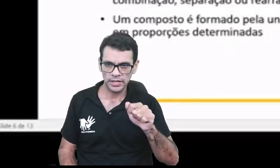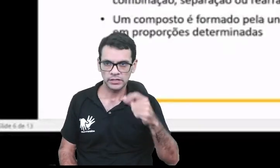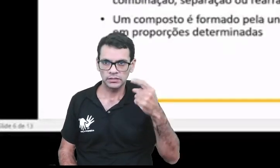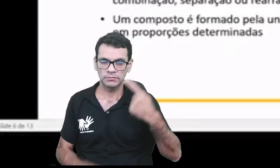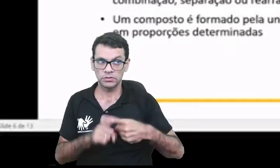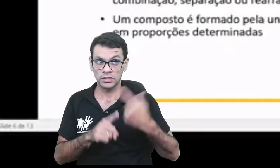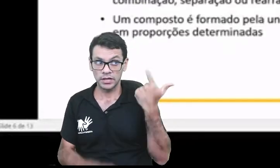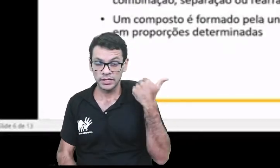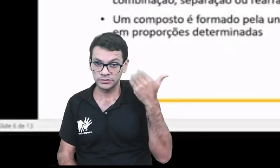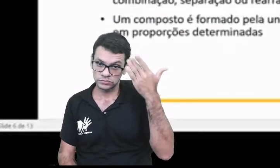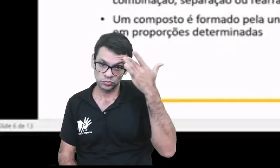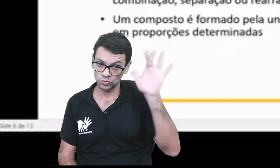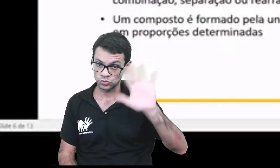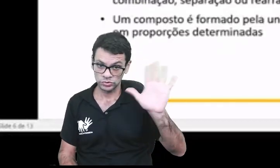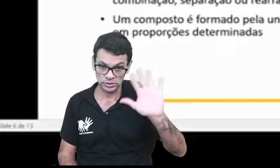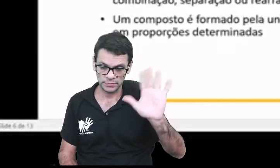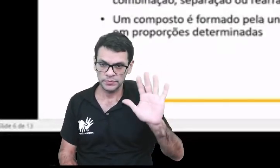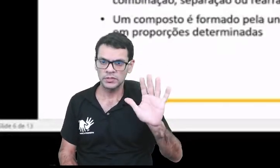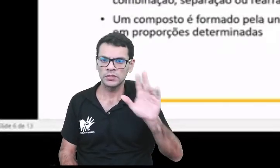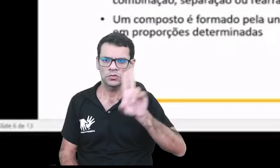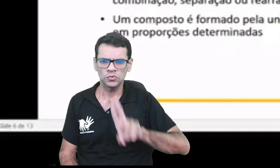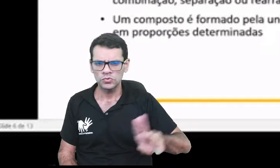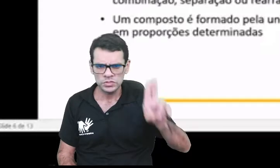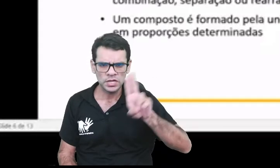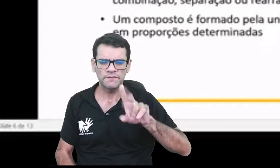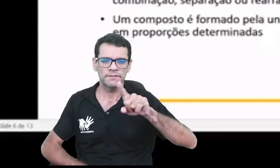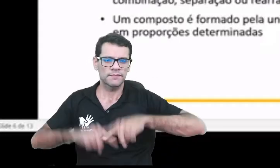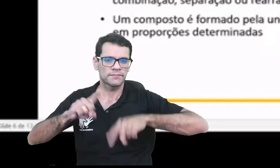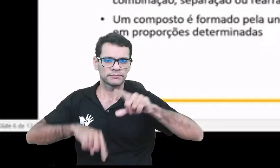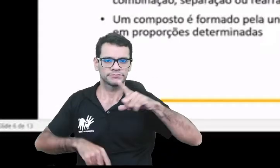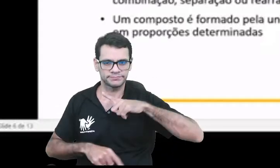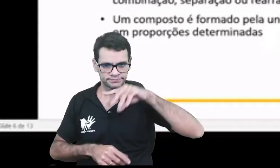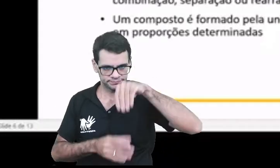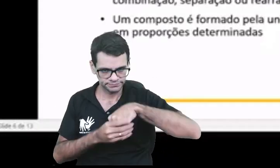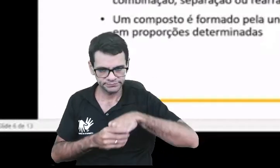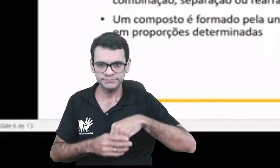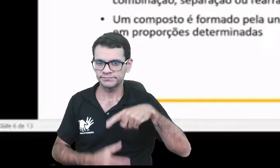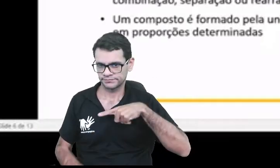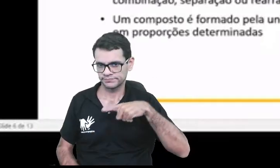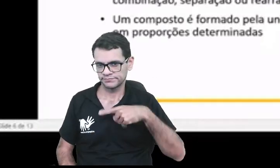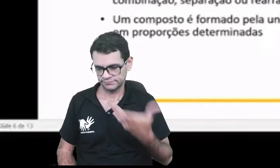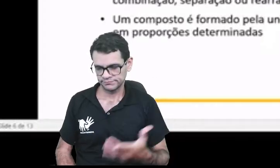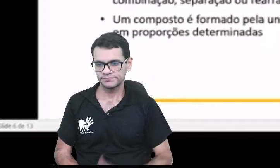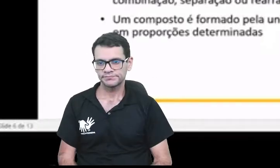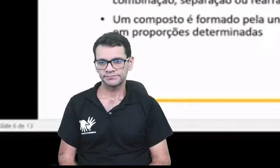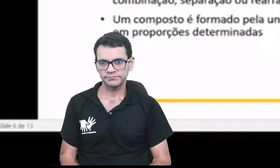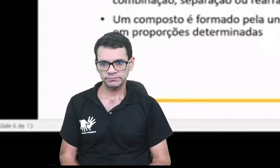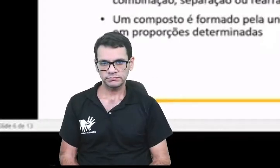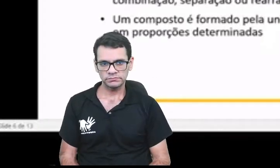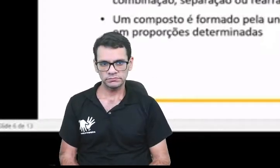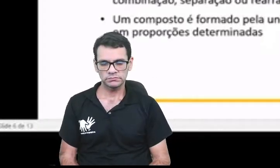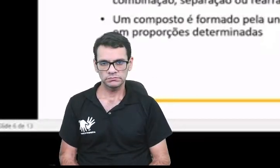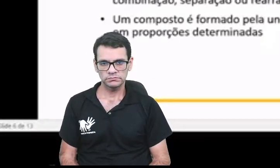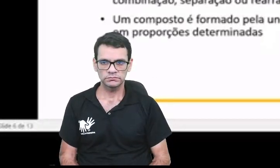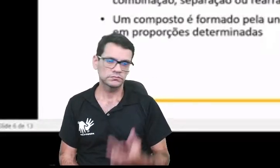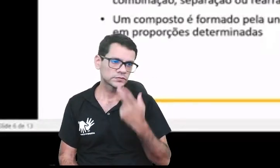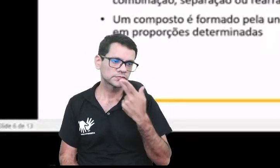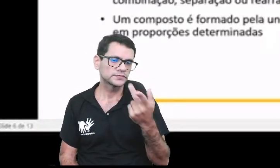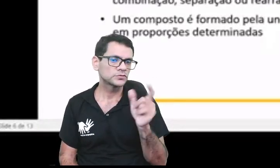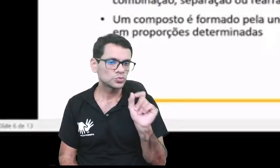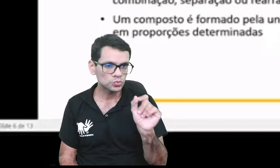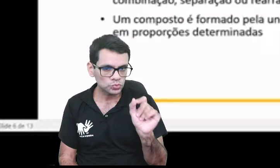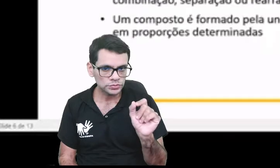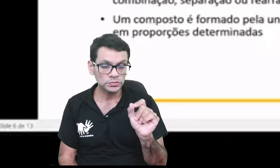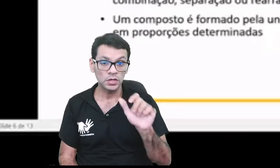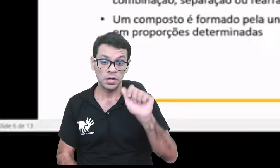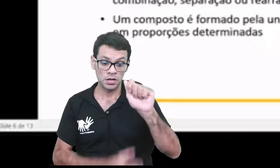sabia ainda, então ele usava com as ferramentas que ele tinha, trabalhava com as ferramentas que ele tinha. Então, o que ele disse lá?